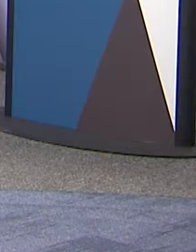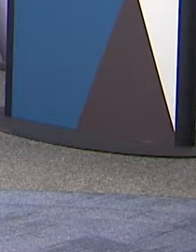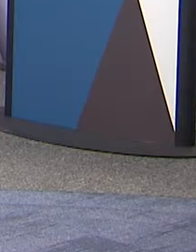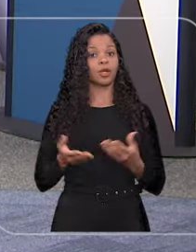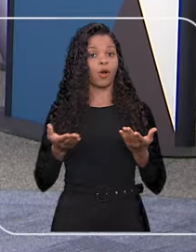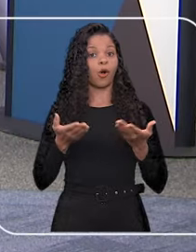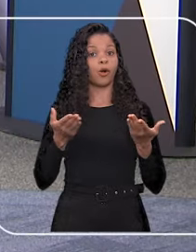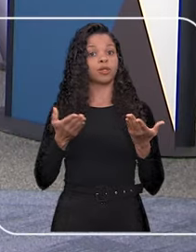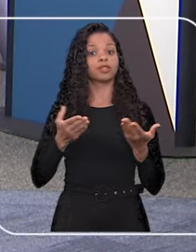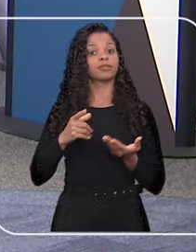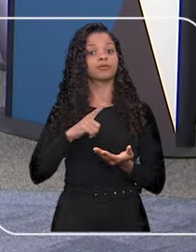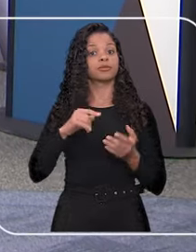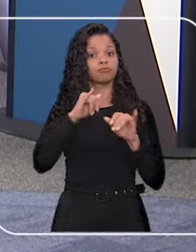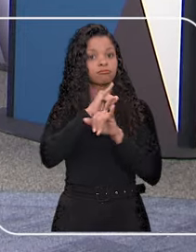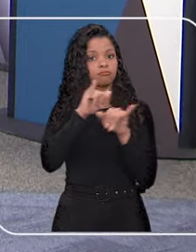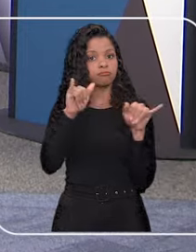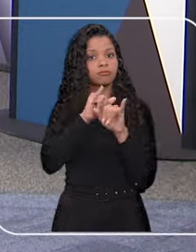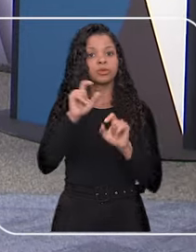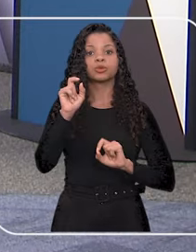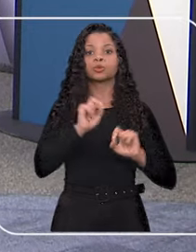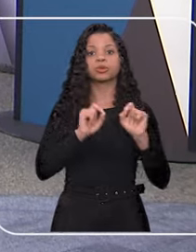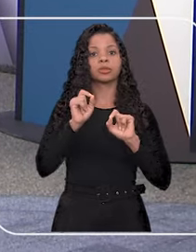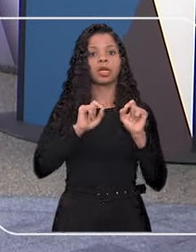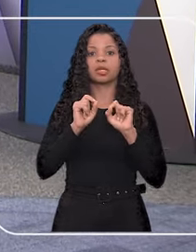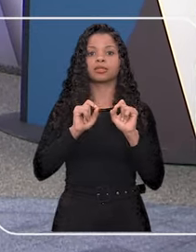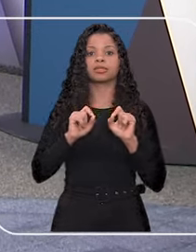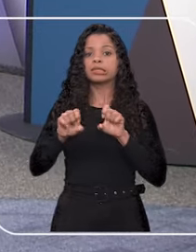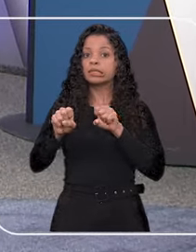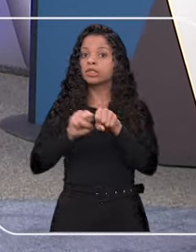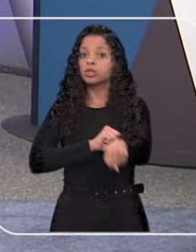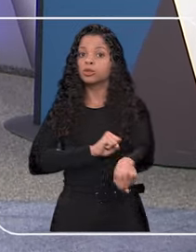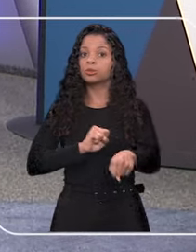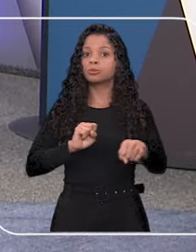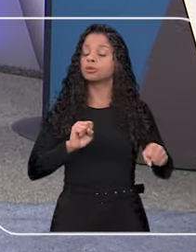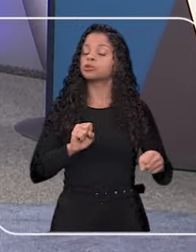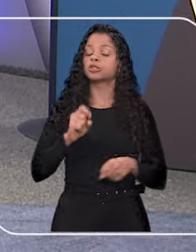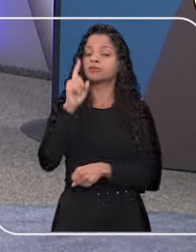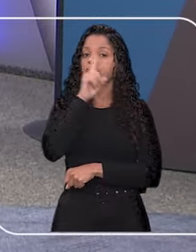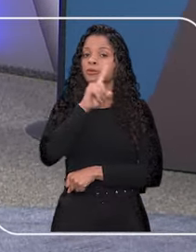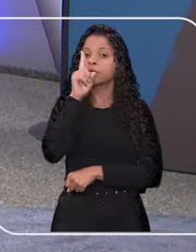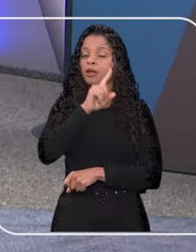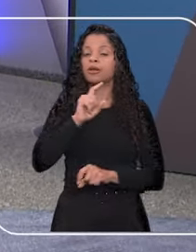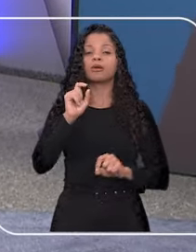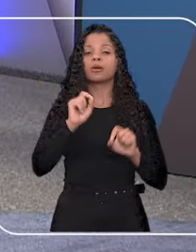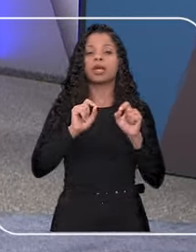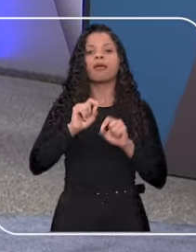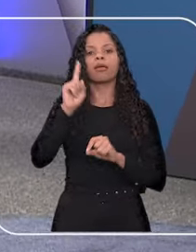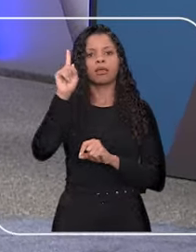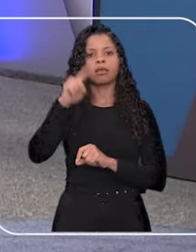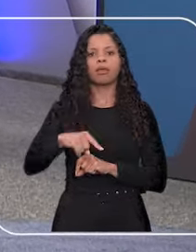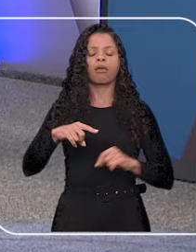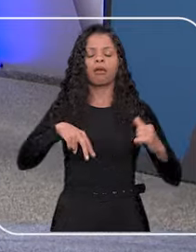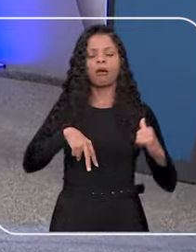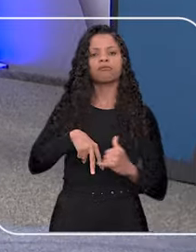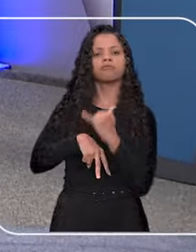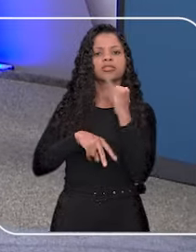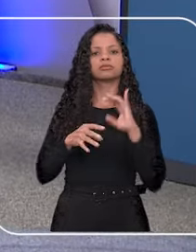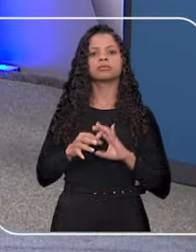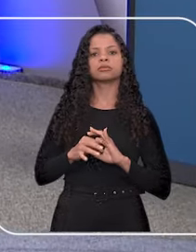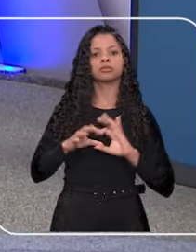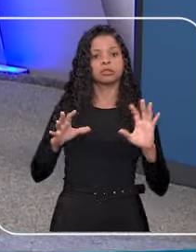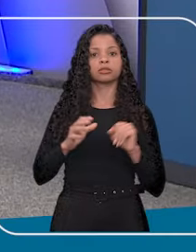notícias no programa de hoje você vai ver estupro de vulnerável ocorre mesmo quando há consentimento da